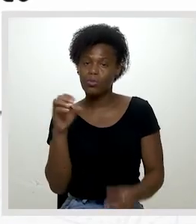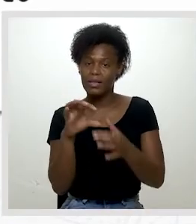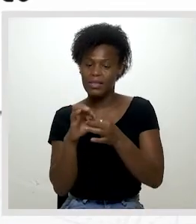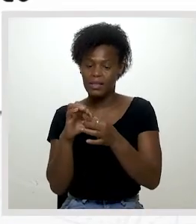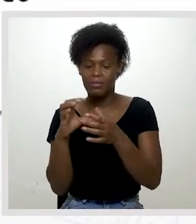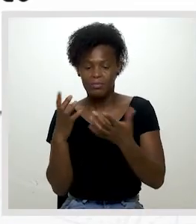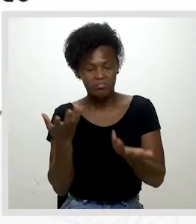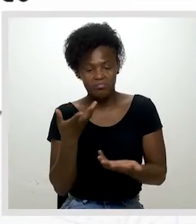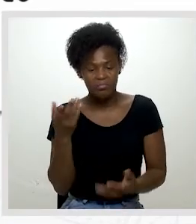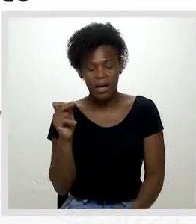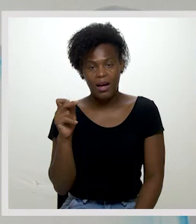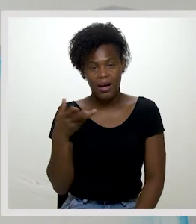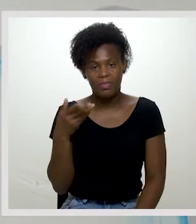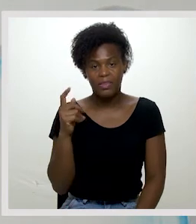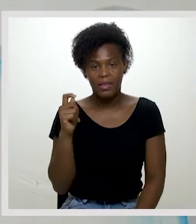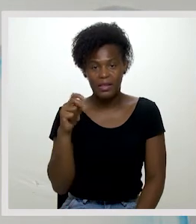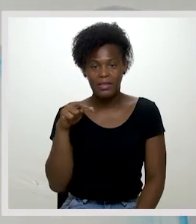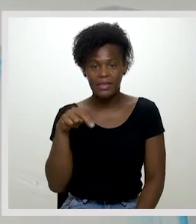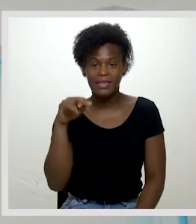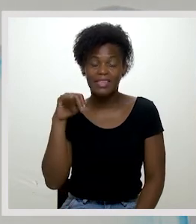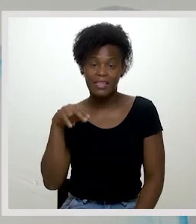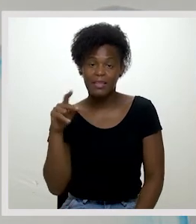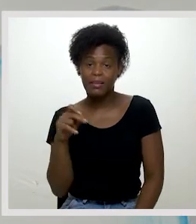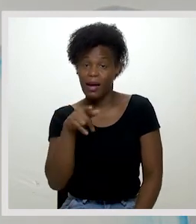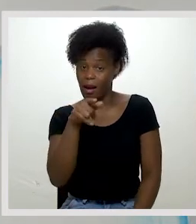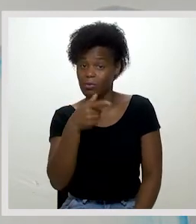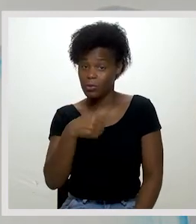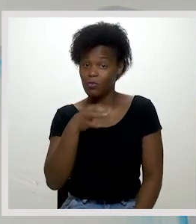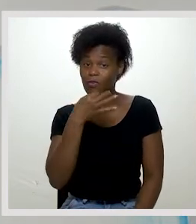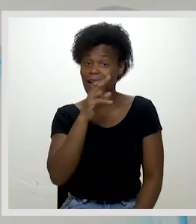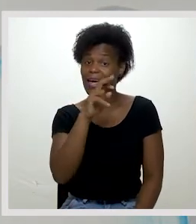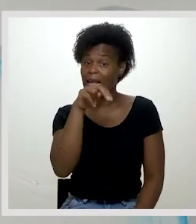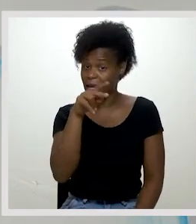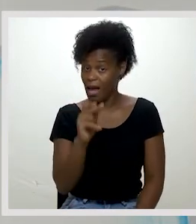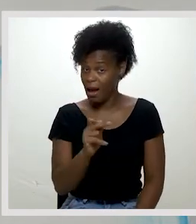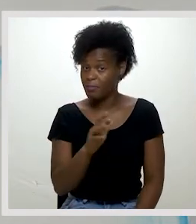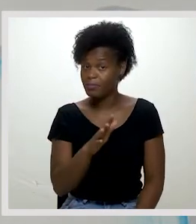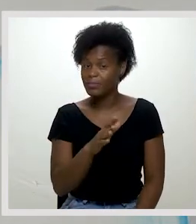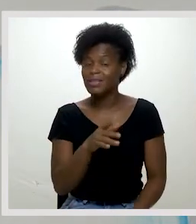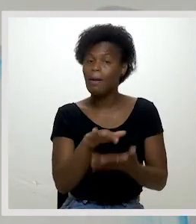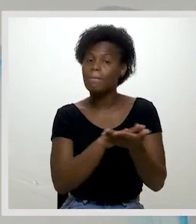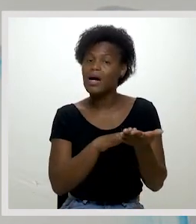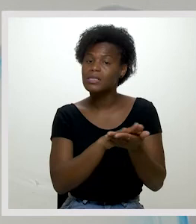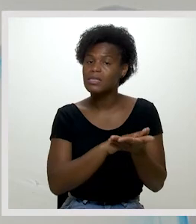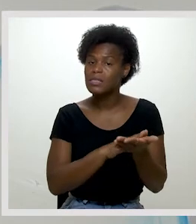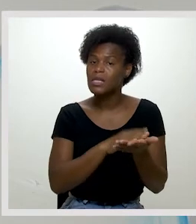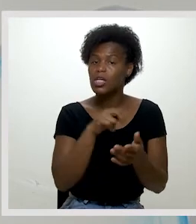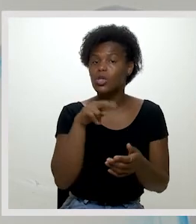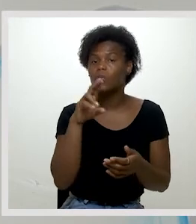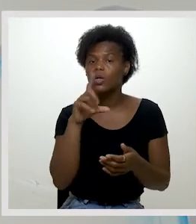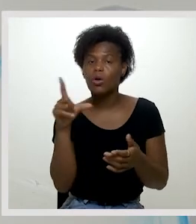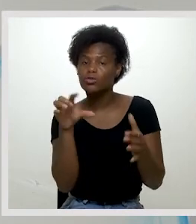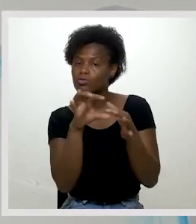se esquecem, estamos a falar de RNA. Os RNAs, as bases dos nucleótidos, são